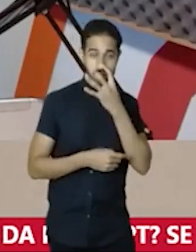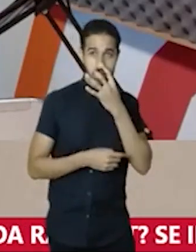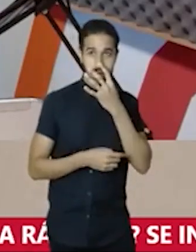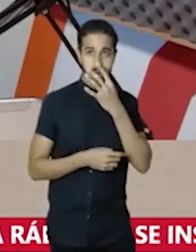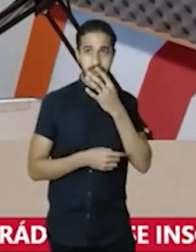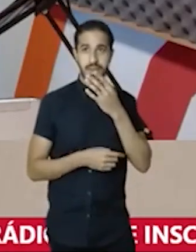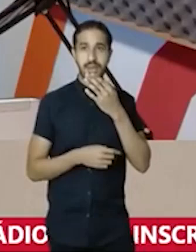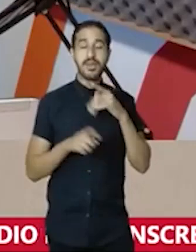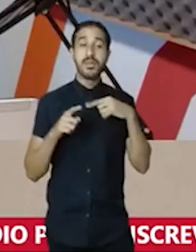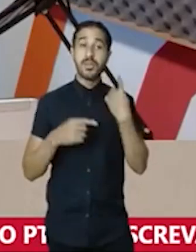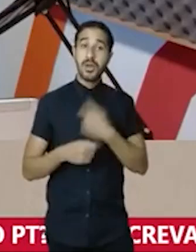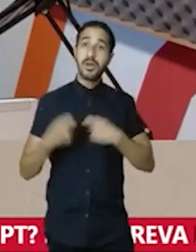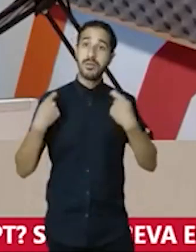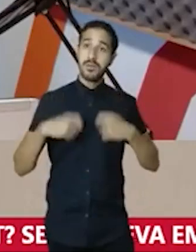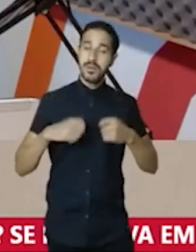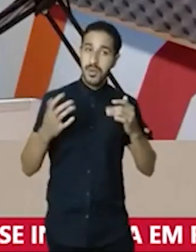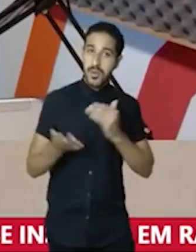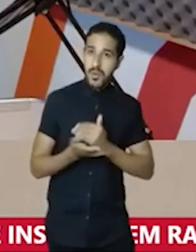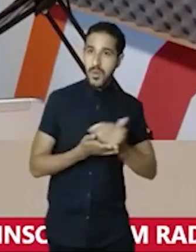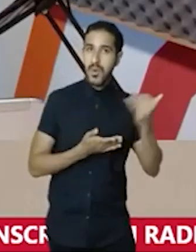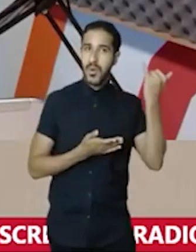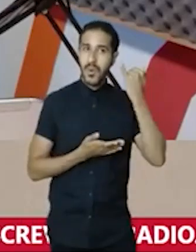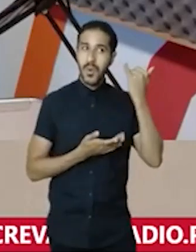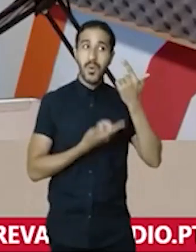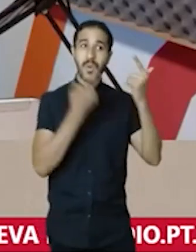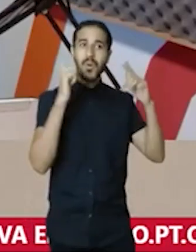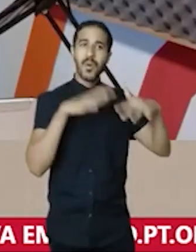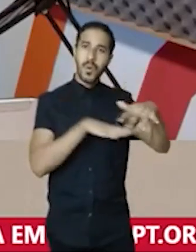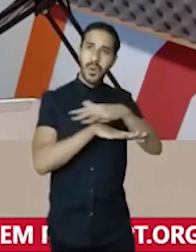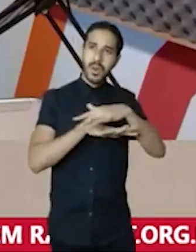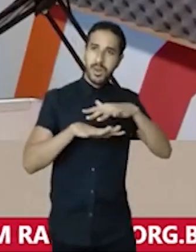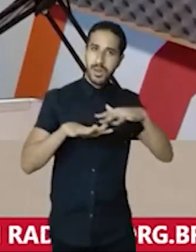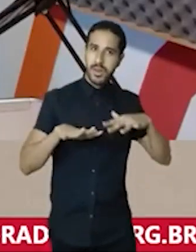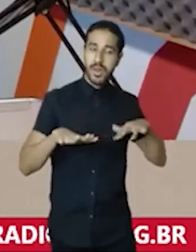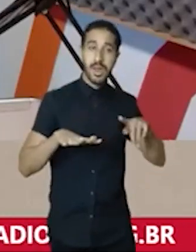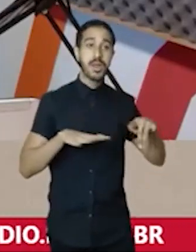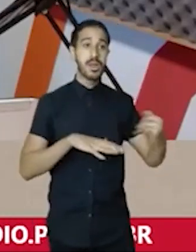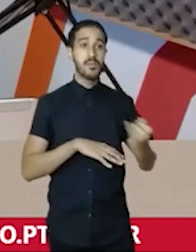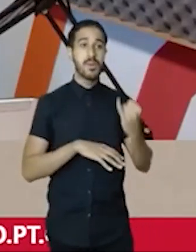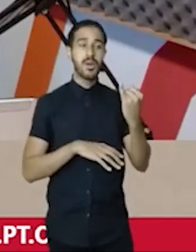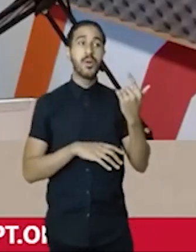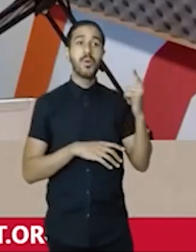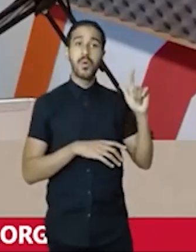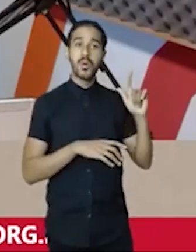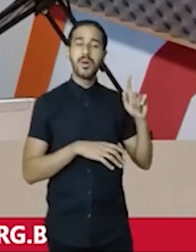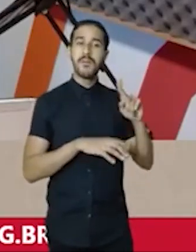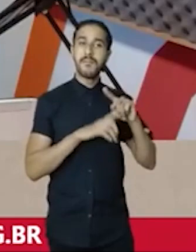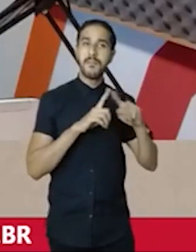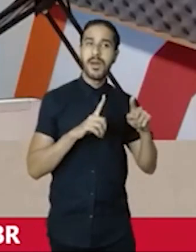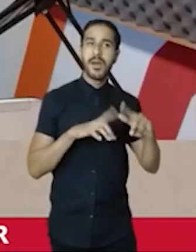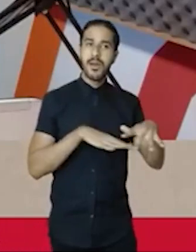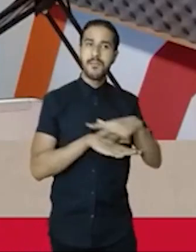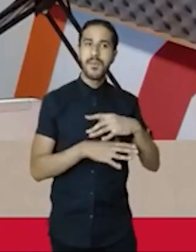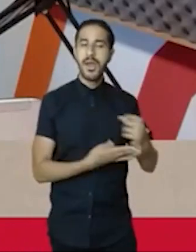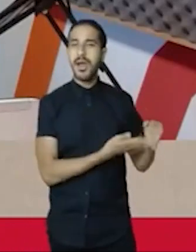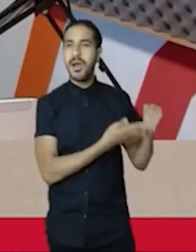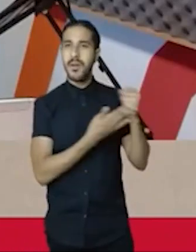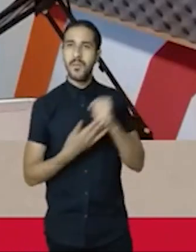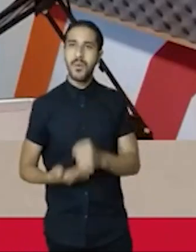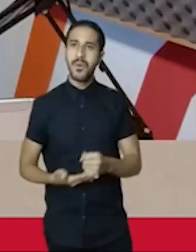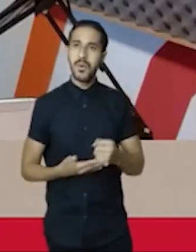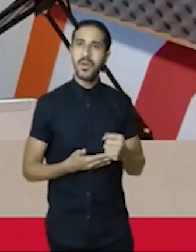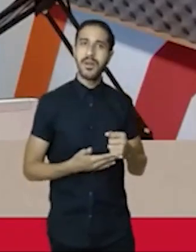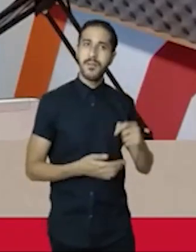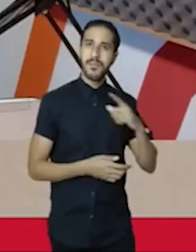gente. Nós precisamos começar a ouvir outros espaços. São espaços alternativos, mas são espaços que constroem